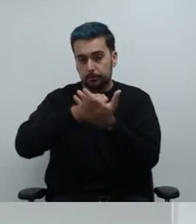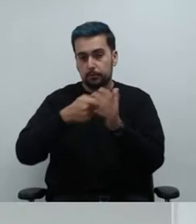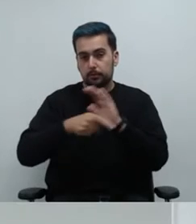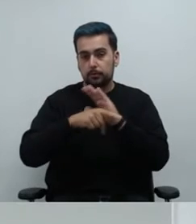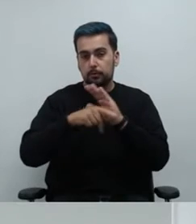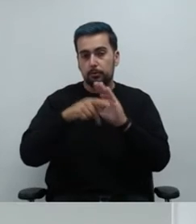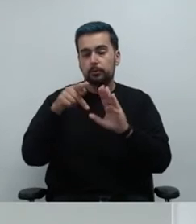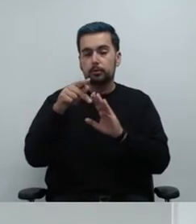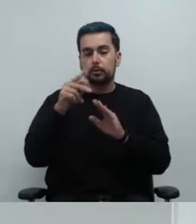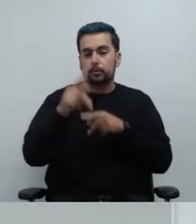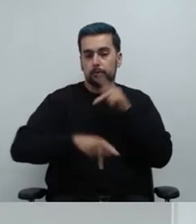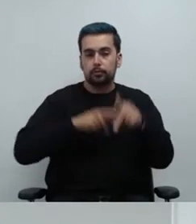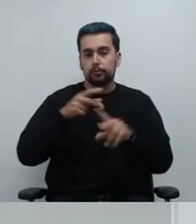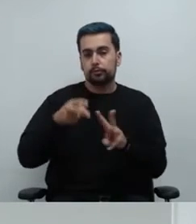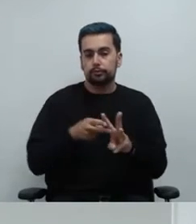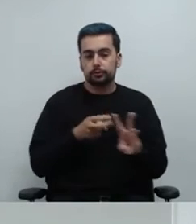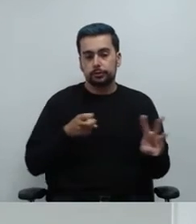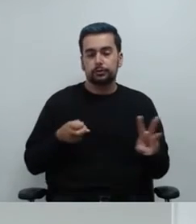população indígena,